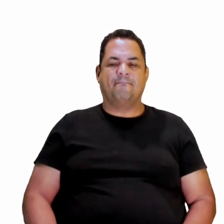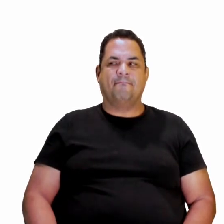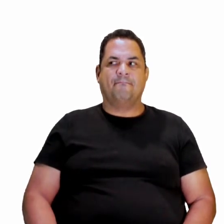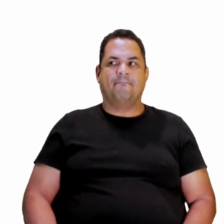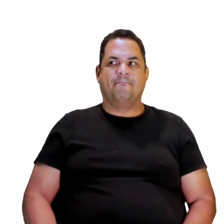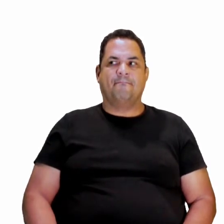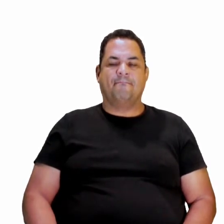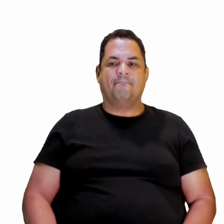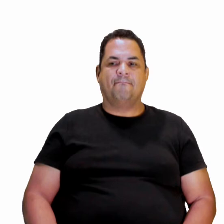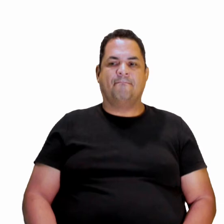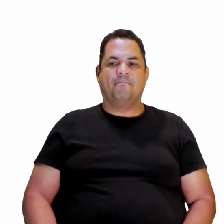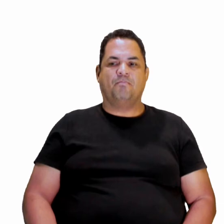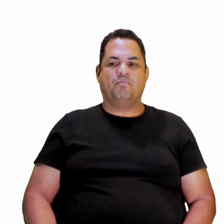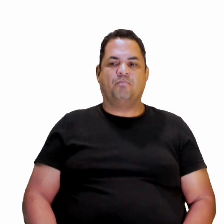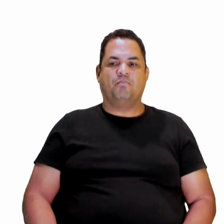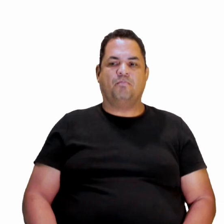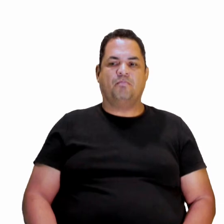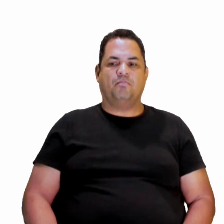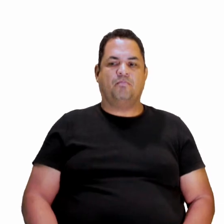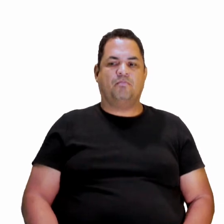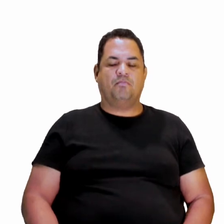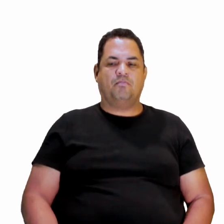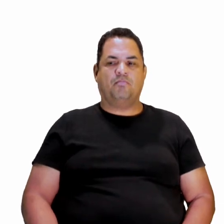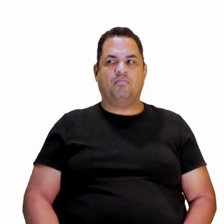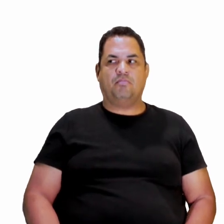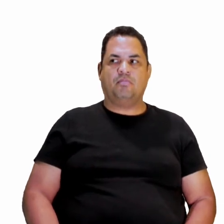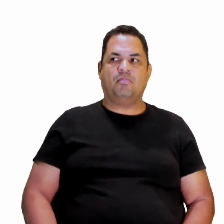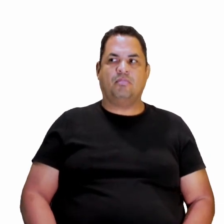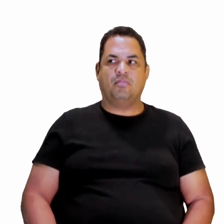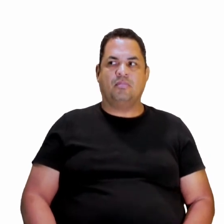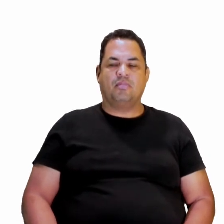the final consonant